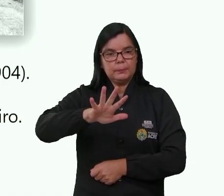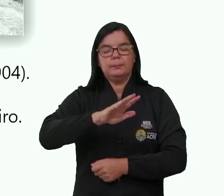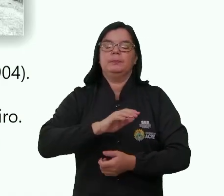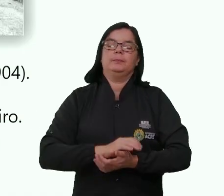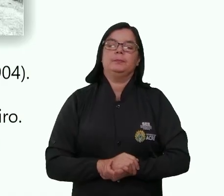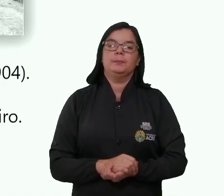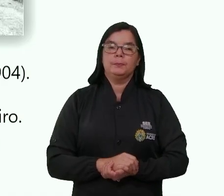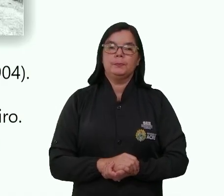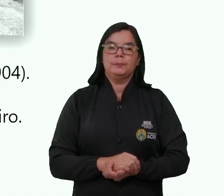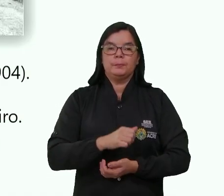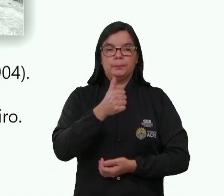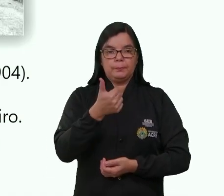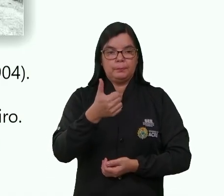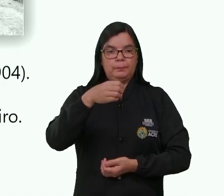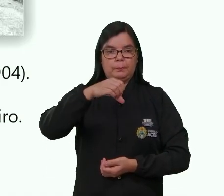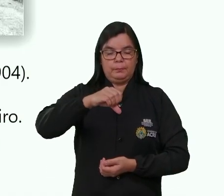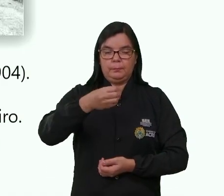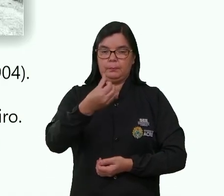central. Em